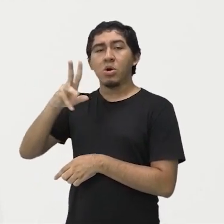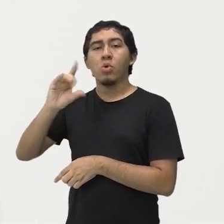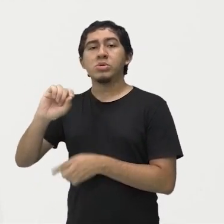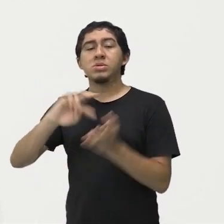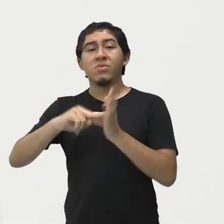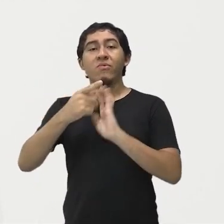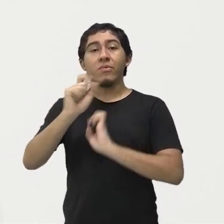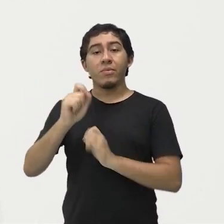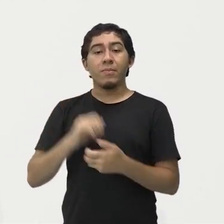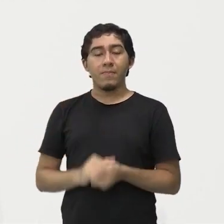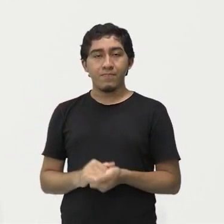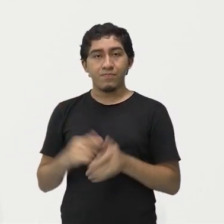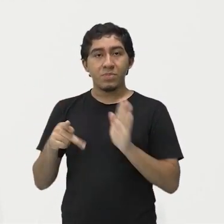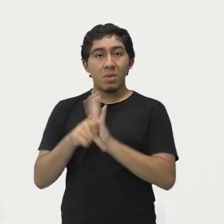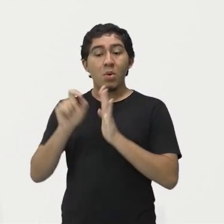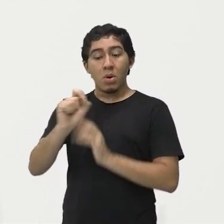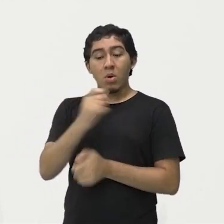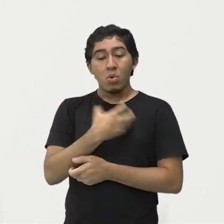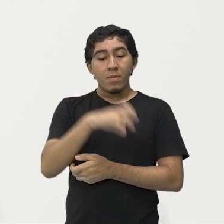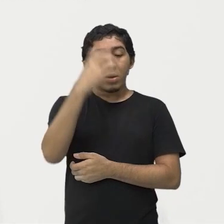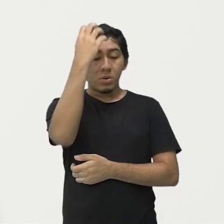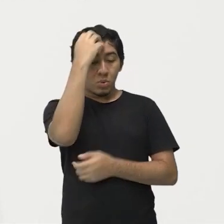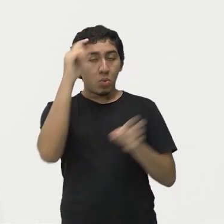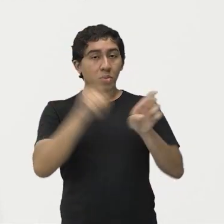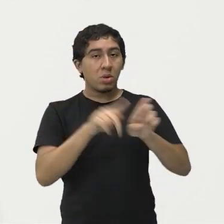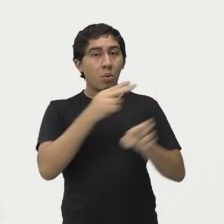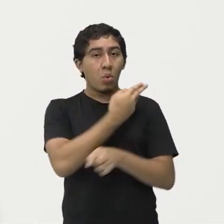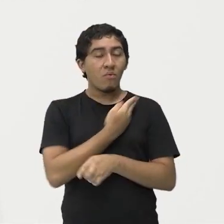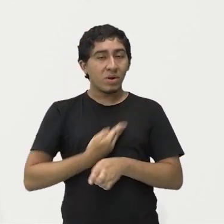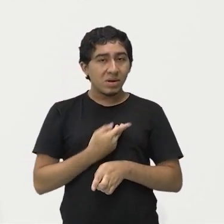dos governantes, enganar a população.